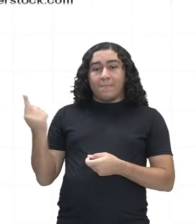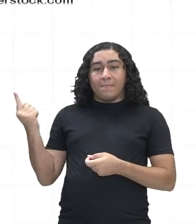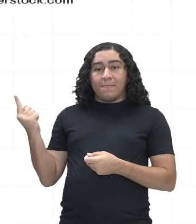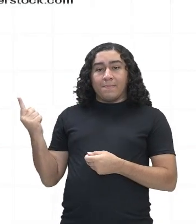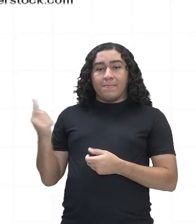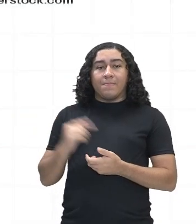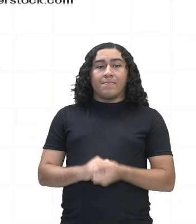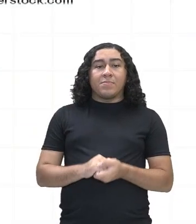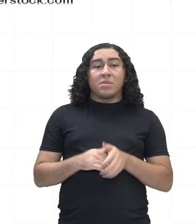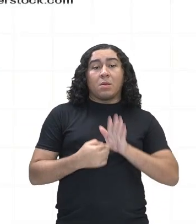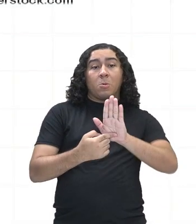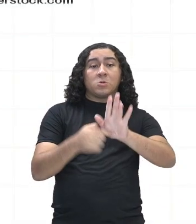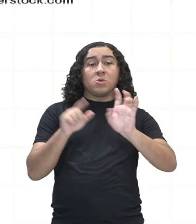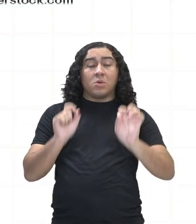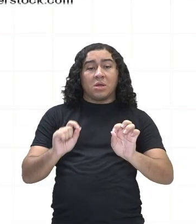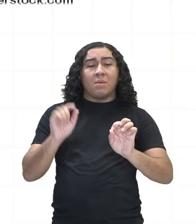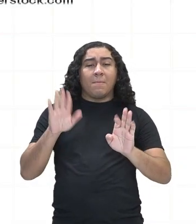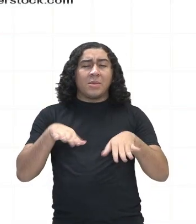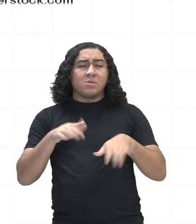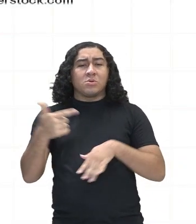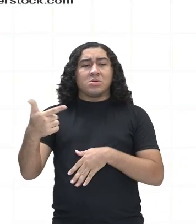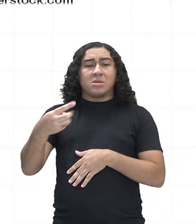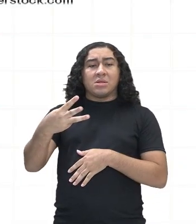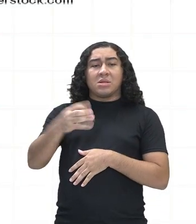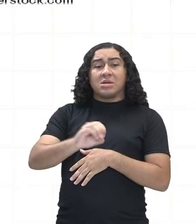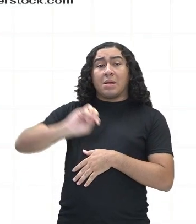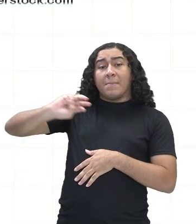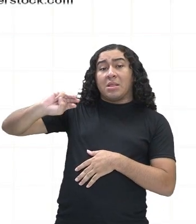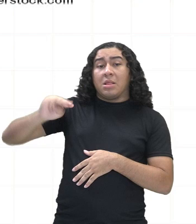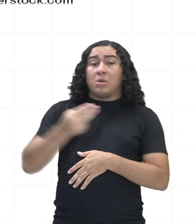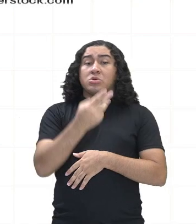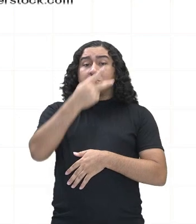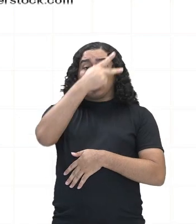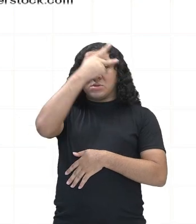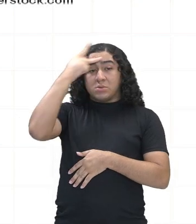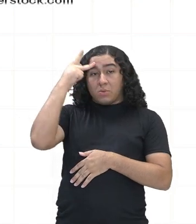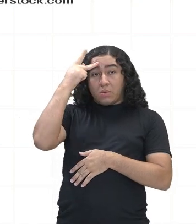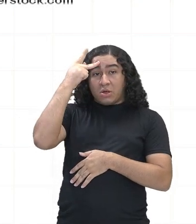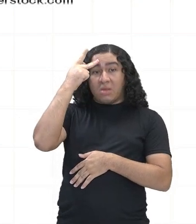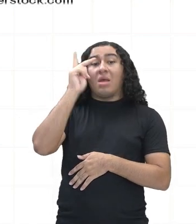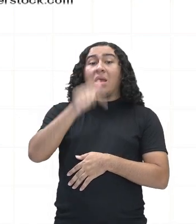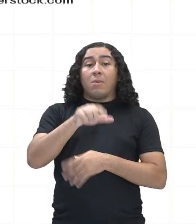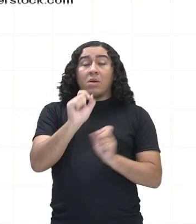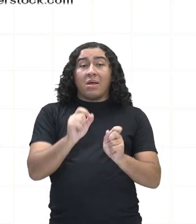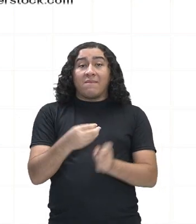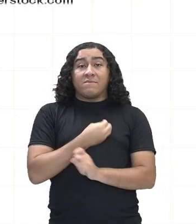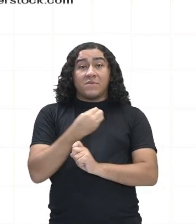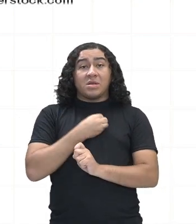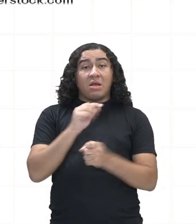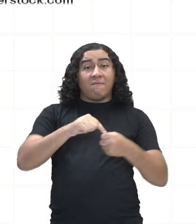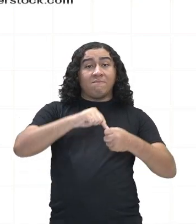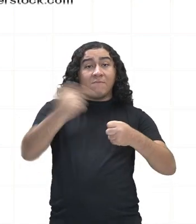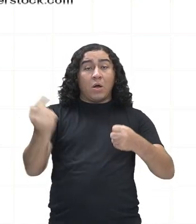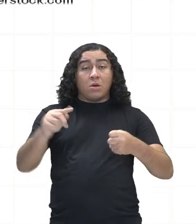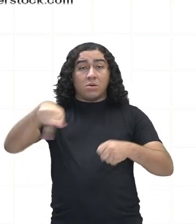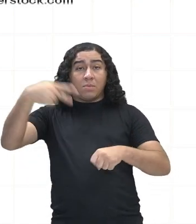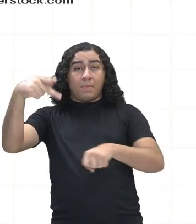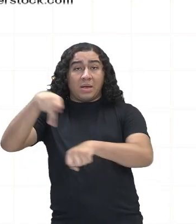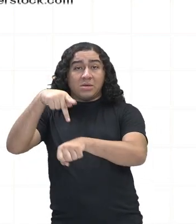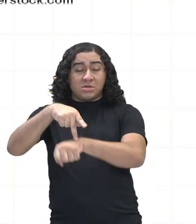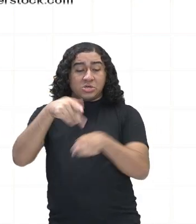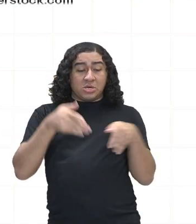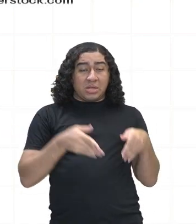tela, que mostra aí cerca de 230 milhões de pessoas estão fora do seu país de origem, né? Mais